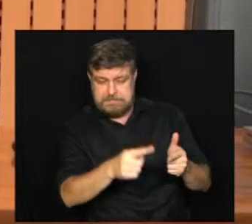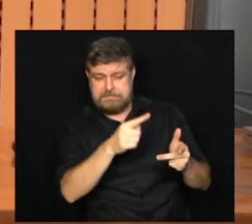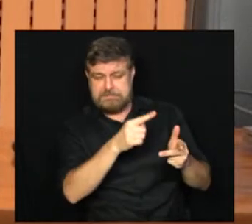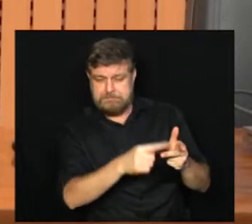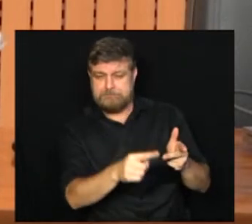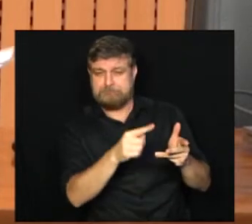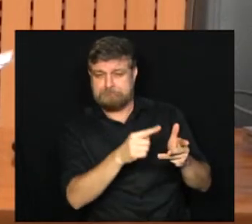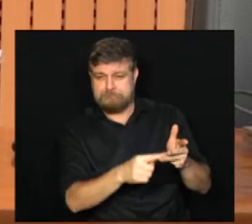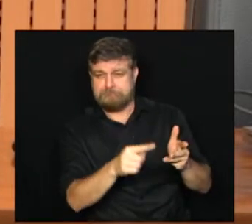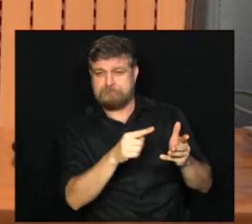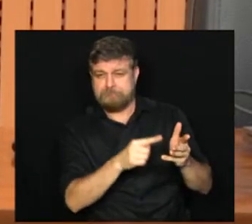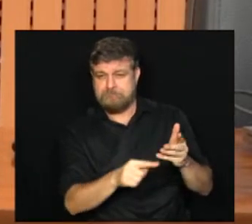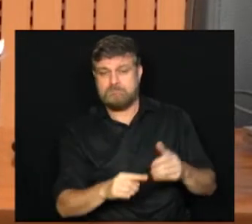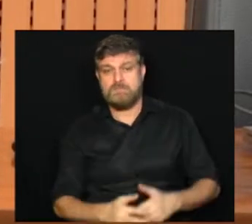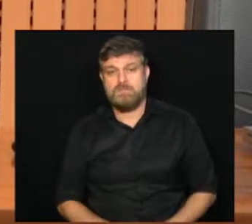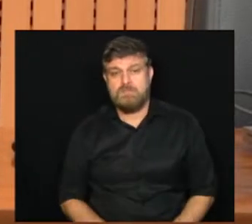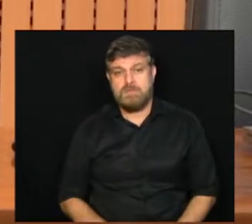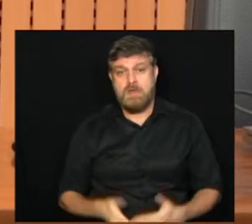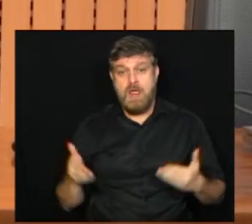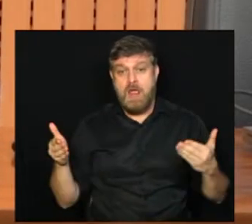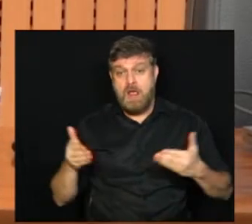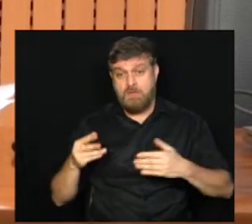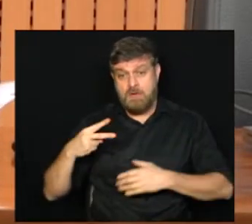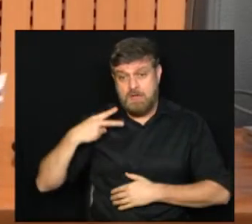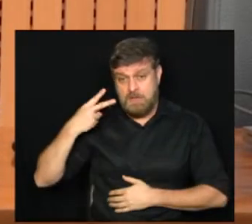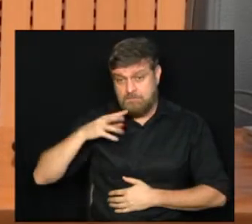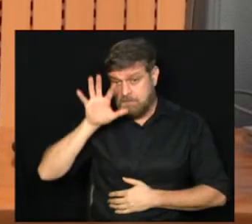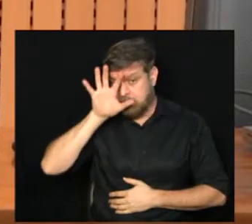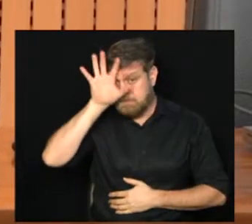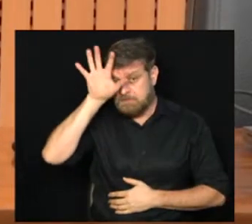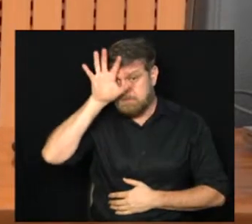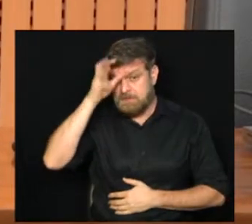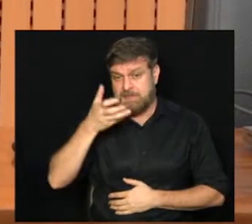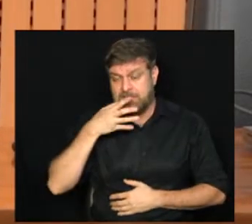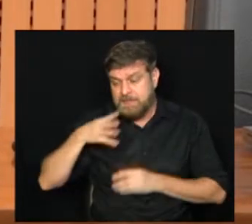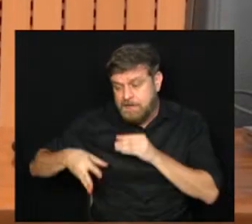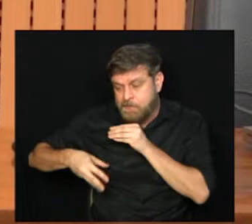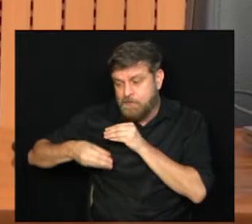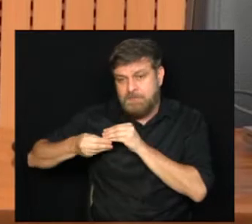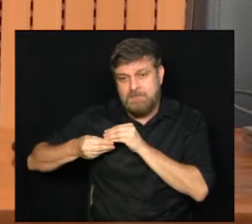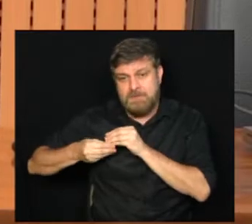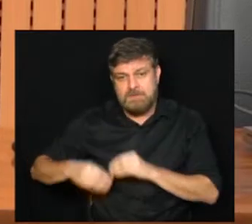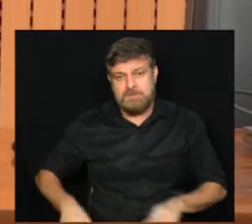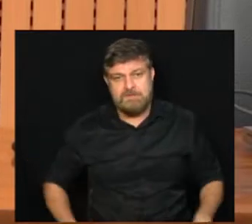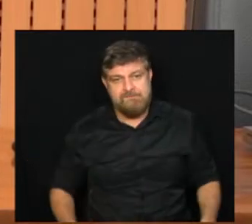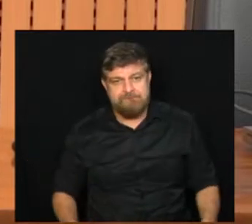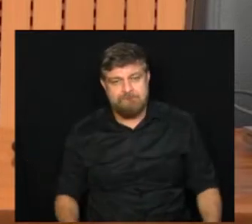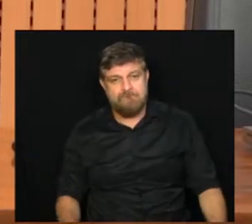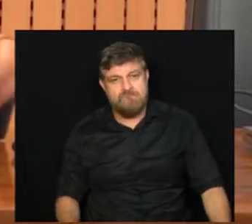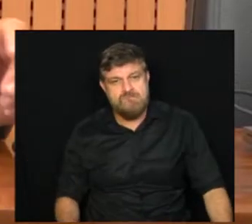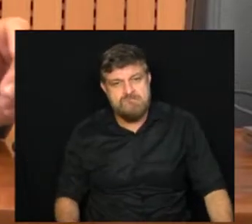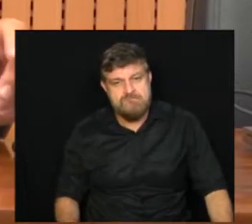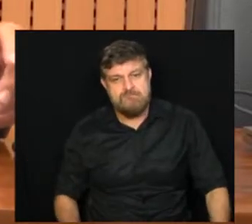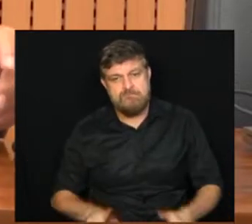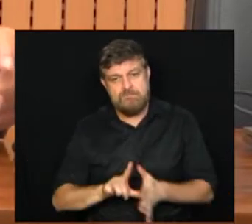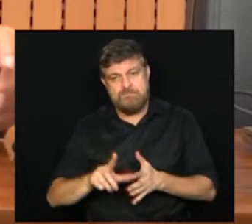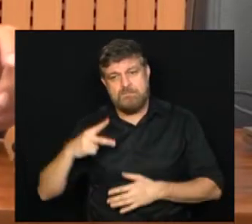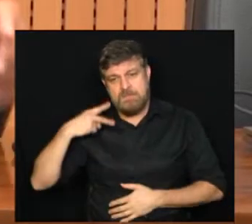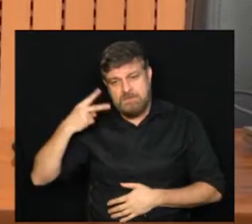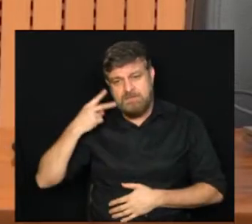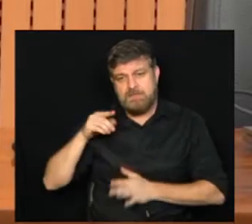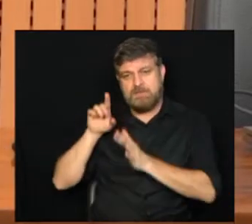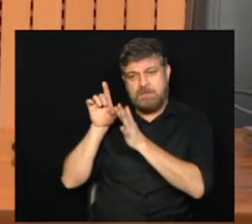região. Volto a palavra ao Tiago, ele pediu para fazer um complemento e aí depois, em seguida, a gente passa aos vereadores para